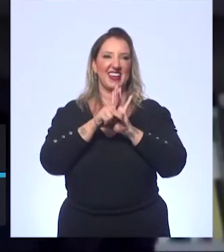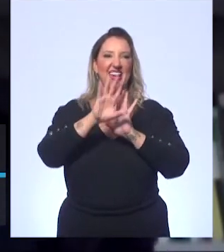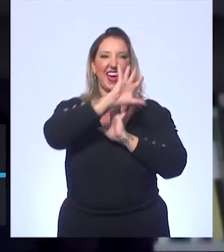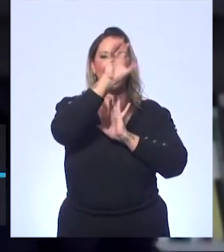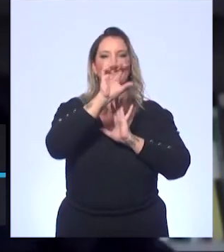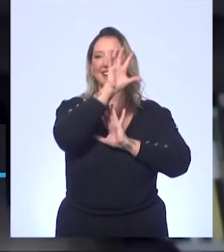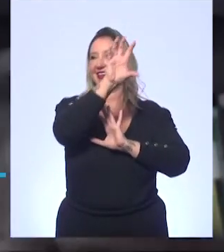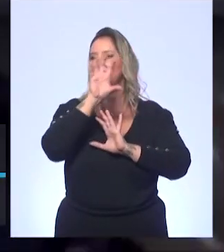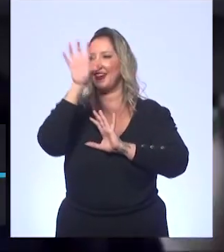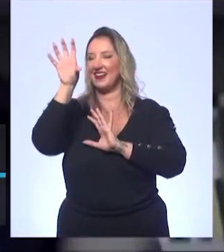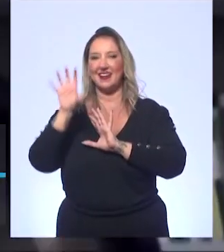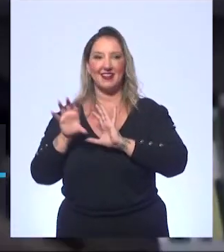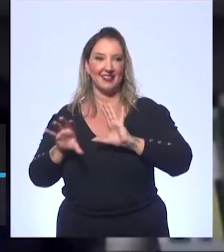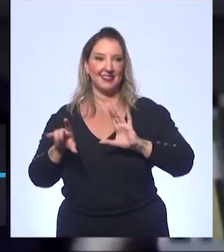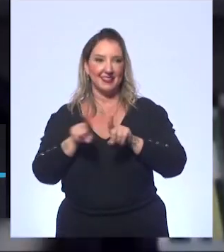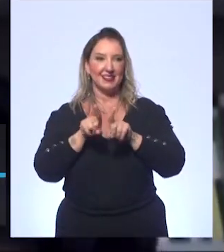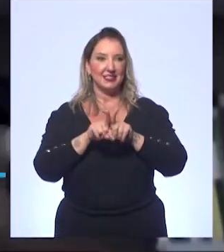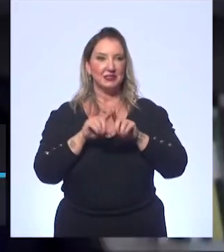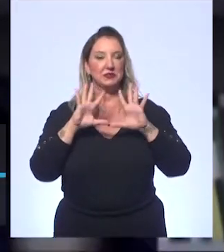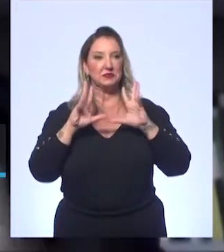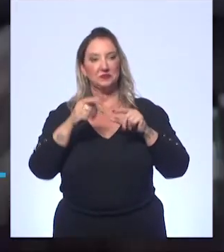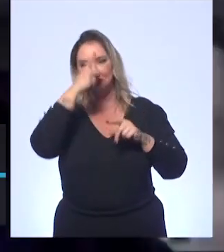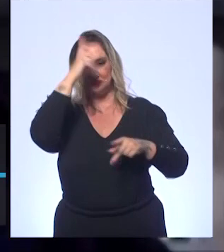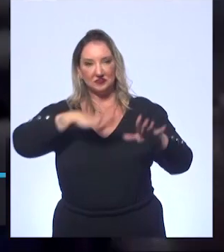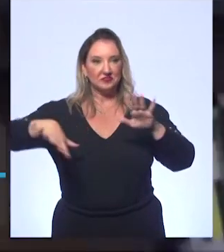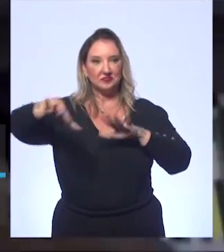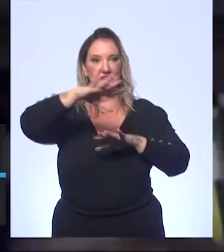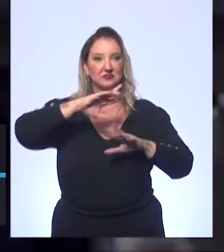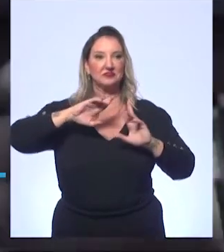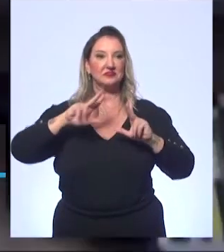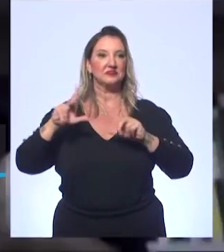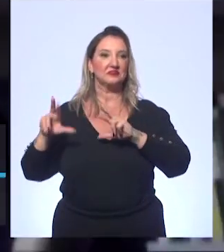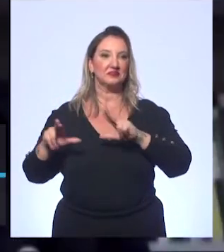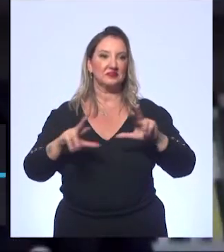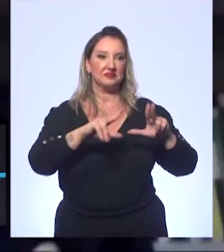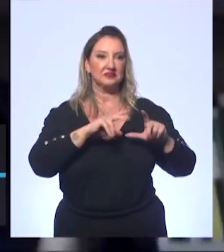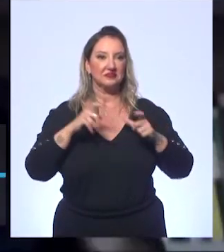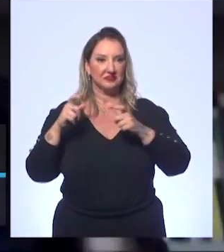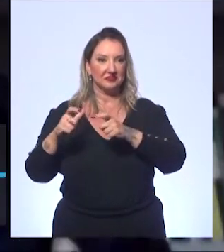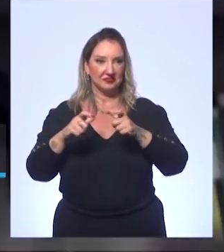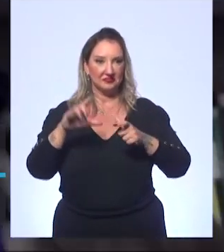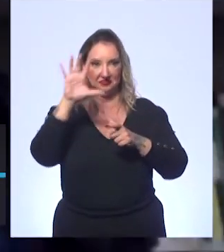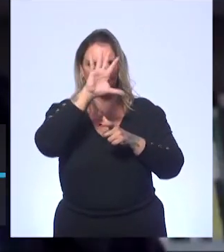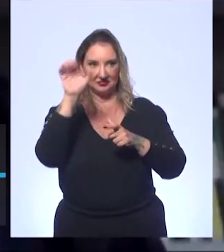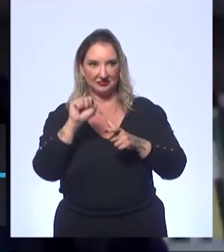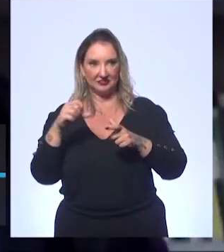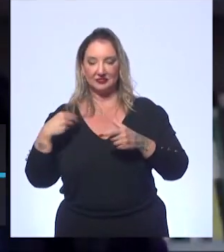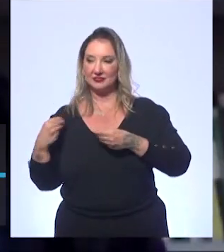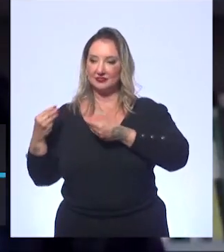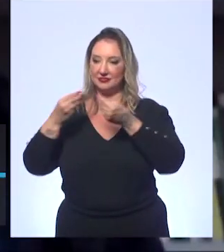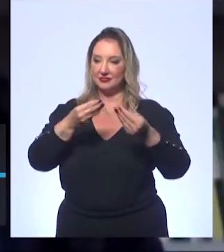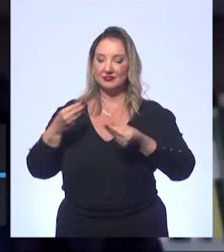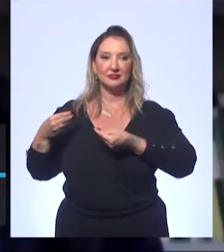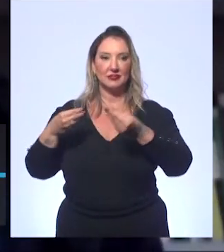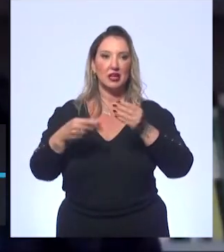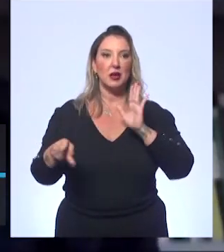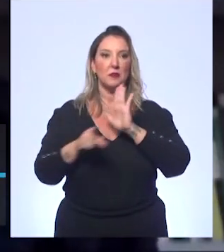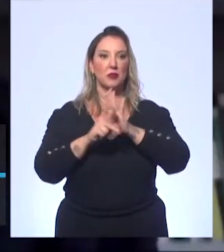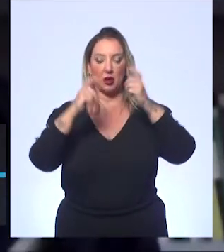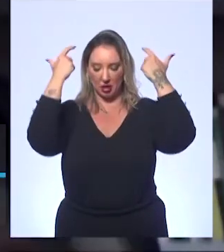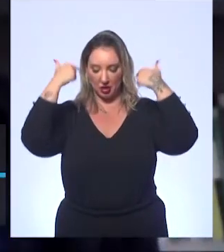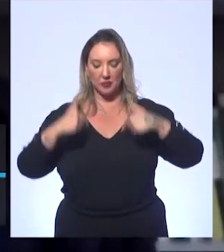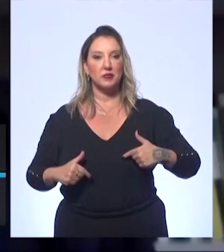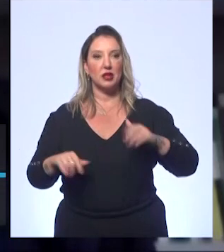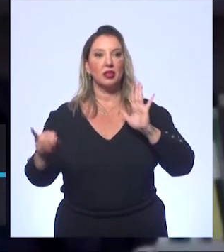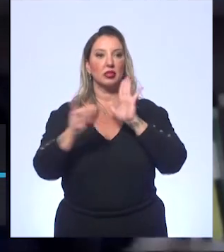Áfricas, porque todas aquelas pessoas que estão ali de diferentes pontos da África trazem a sua expressão e trazem a